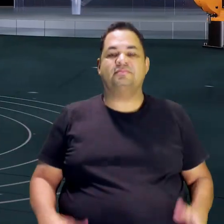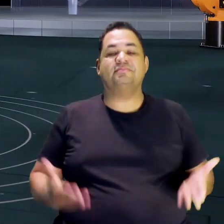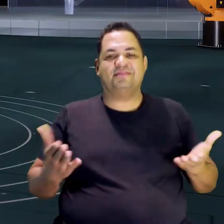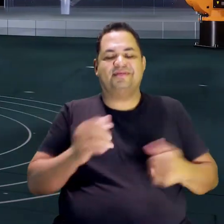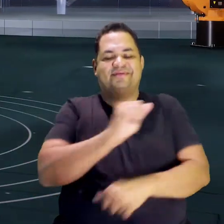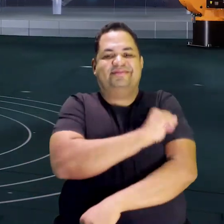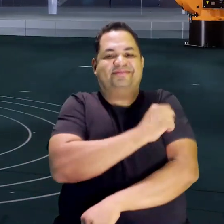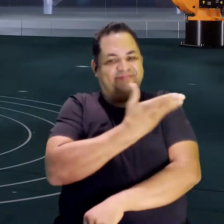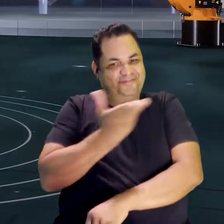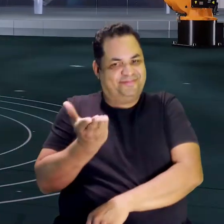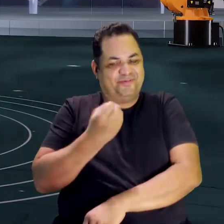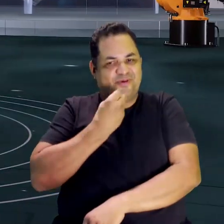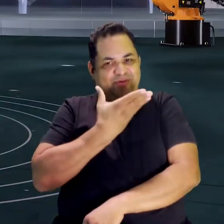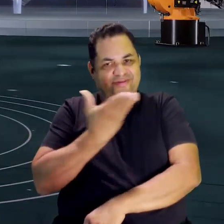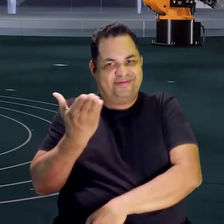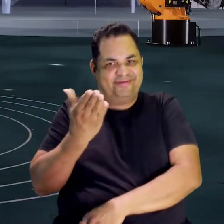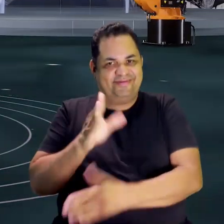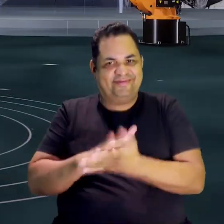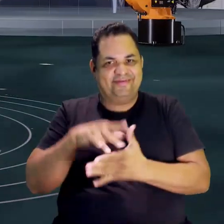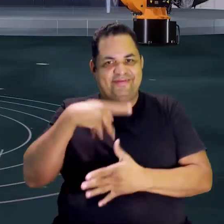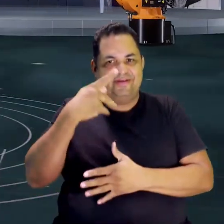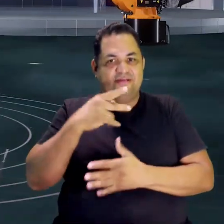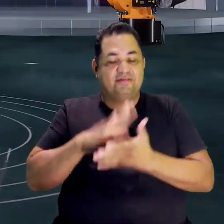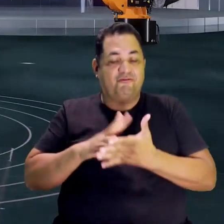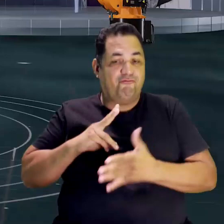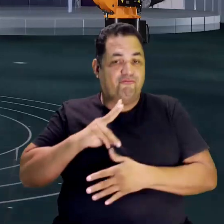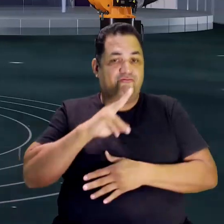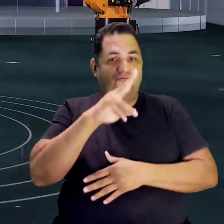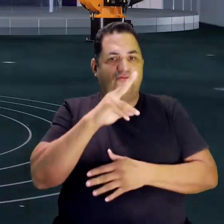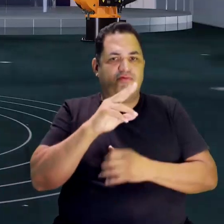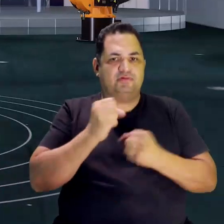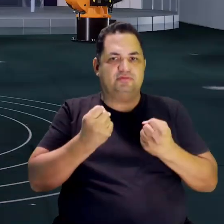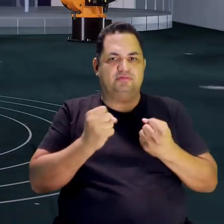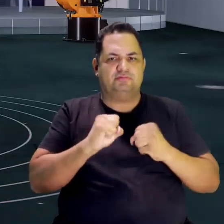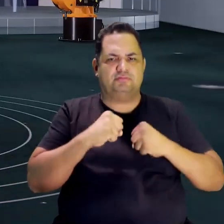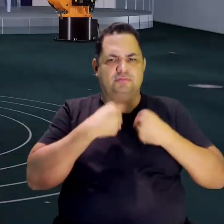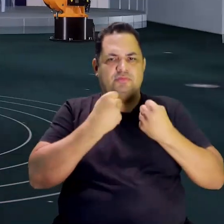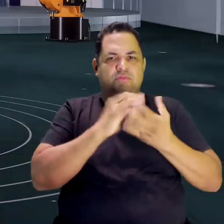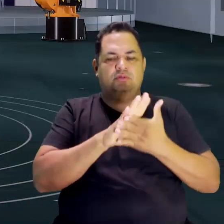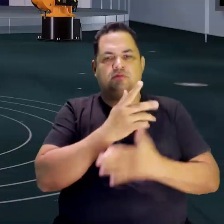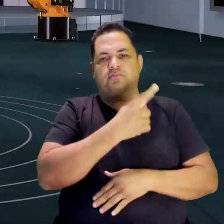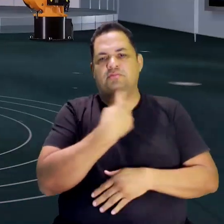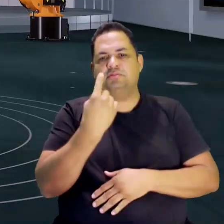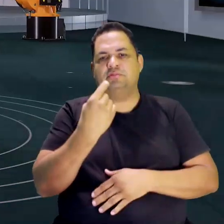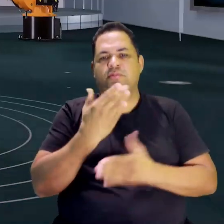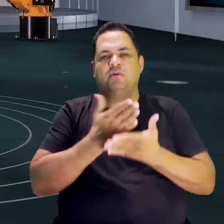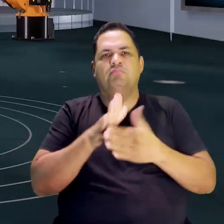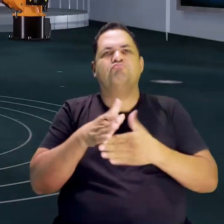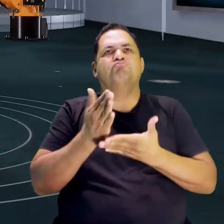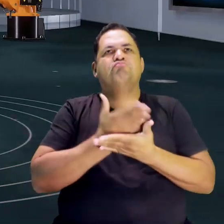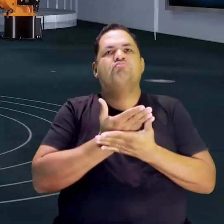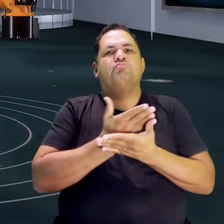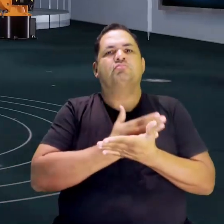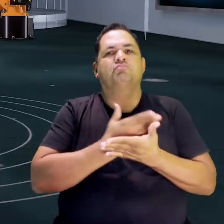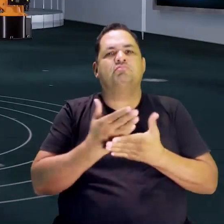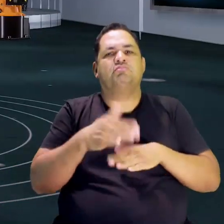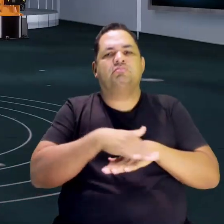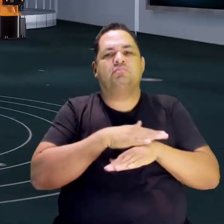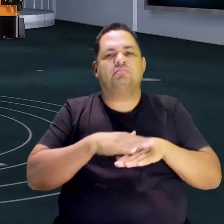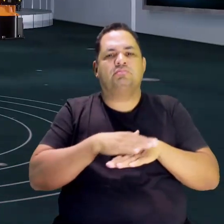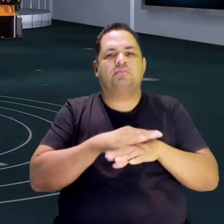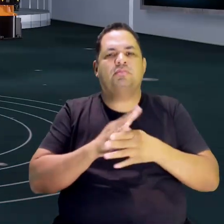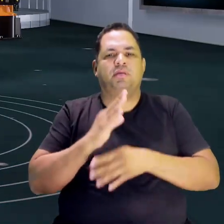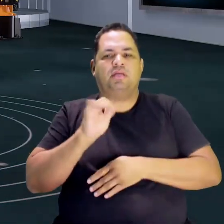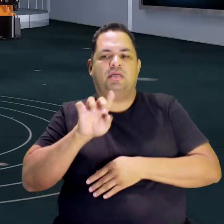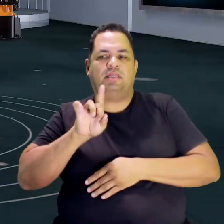E aí, galera, falando de força, né? Nós sabemos já desde o início, já começamos a falar que força é uma grandeza